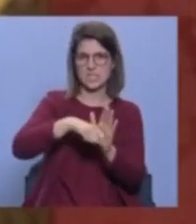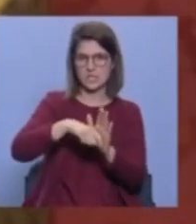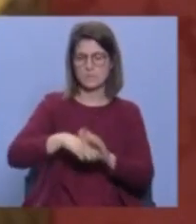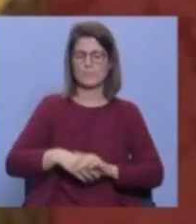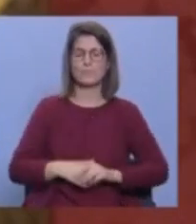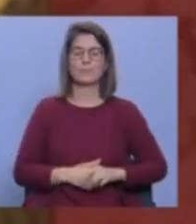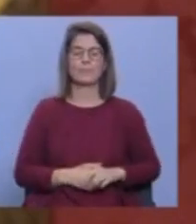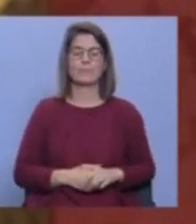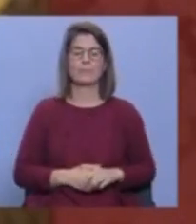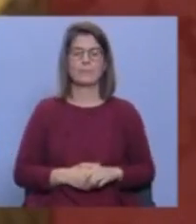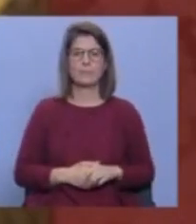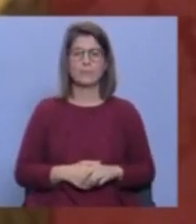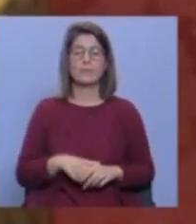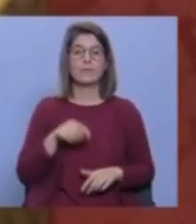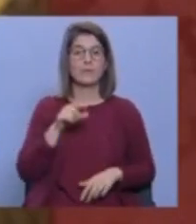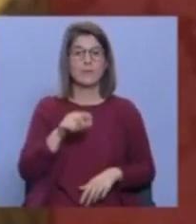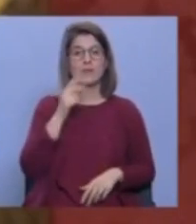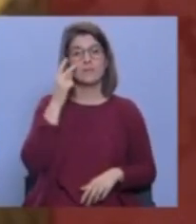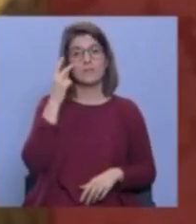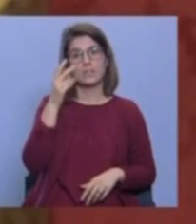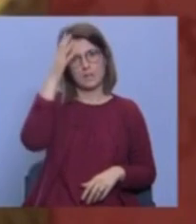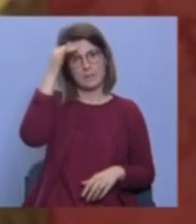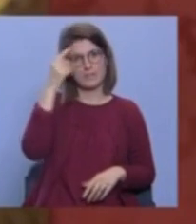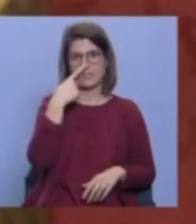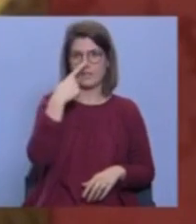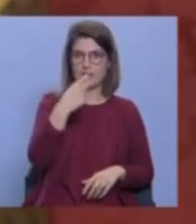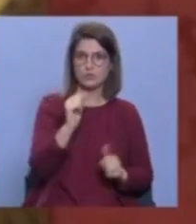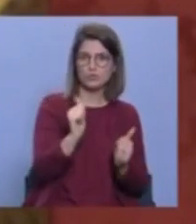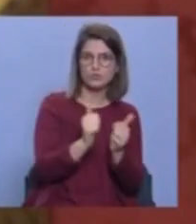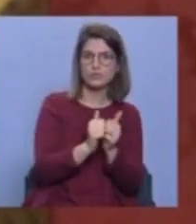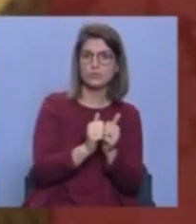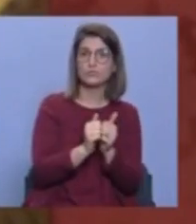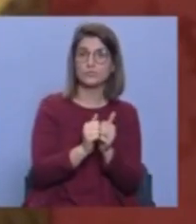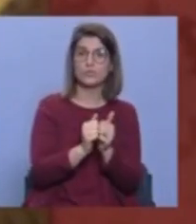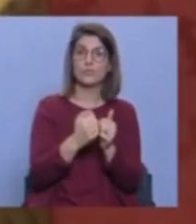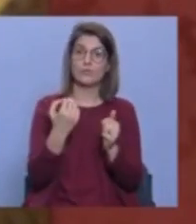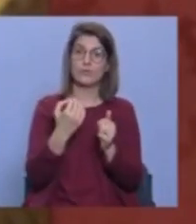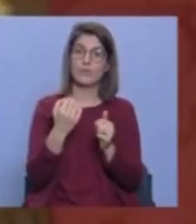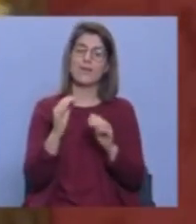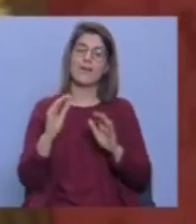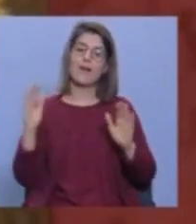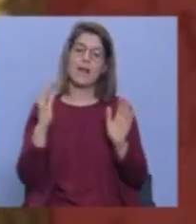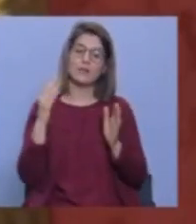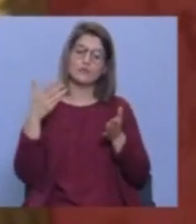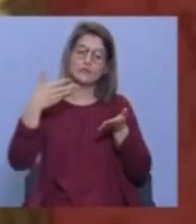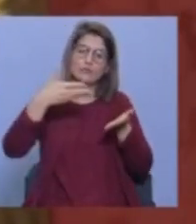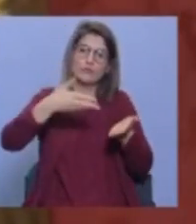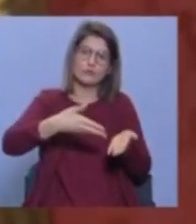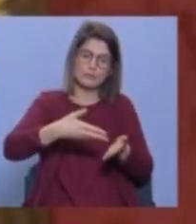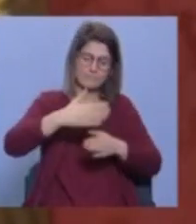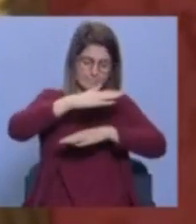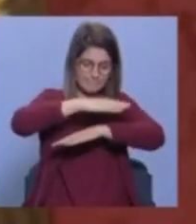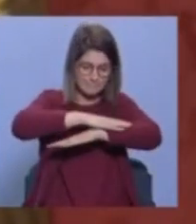Vivia com os animais selvagens e os anjos serviam-no.